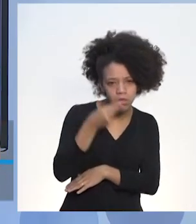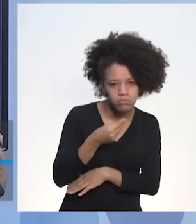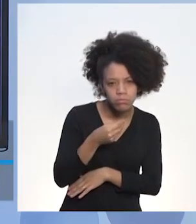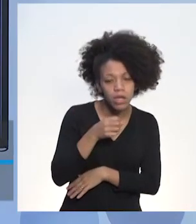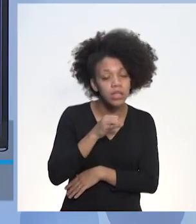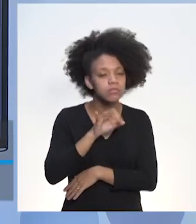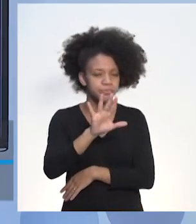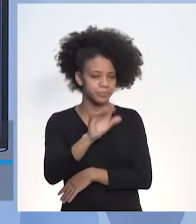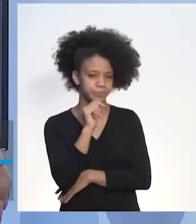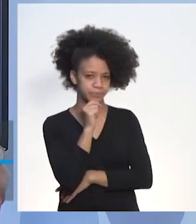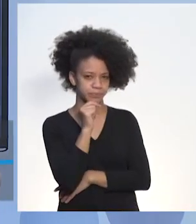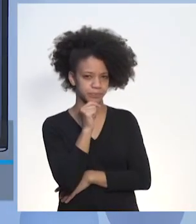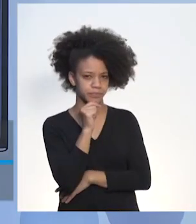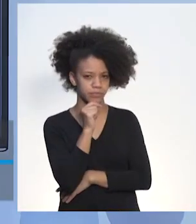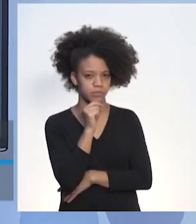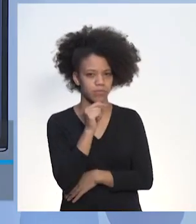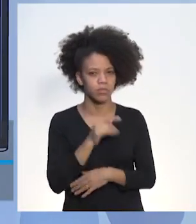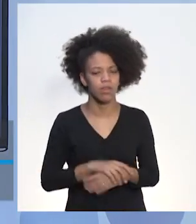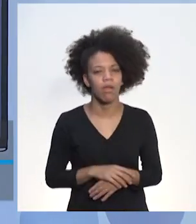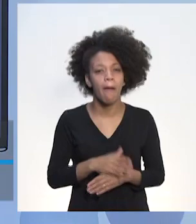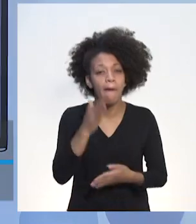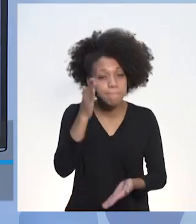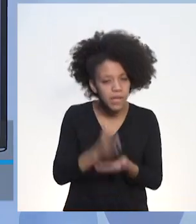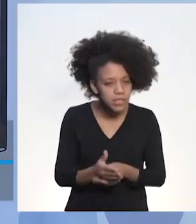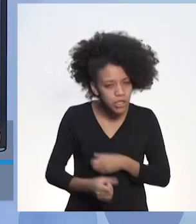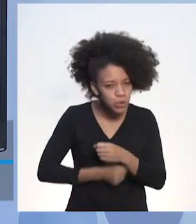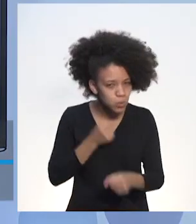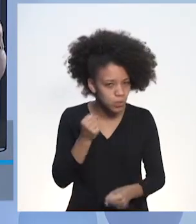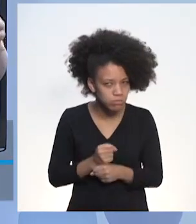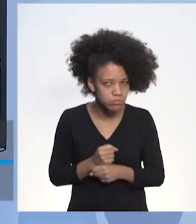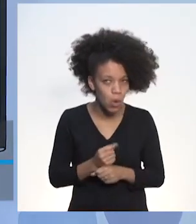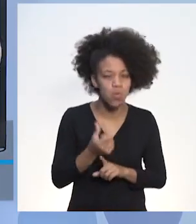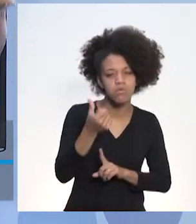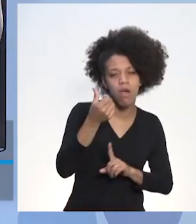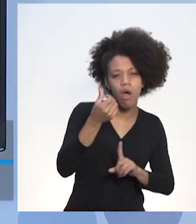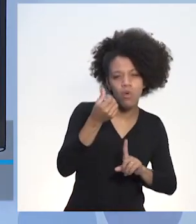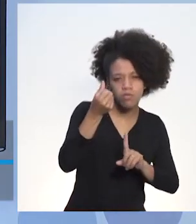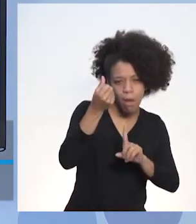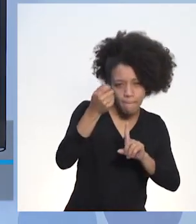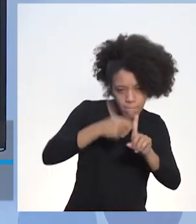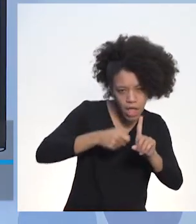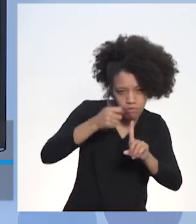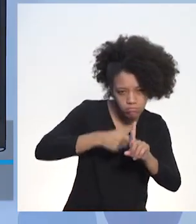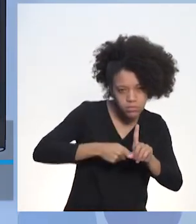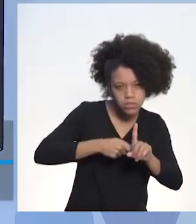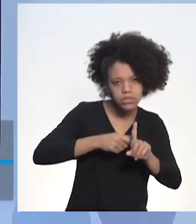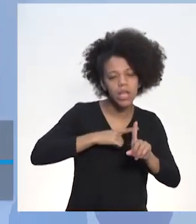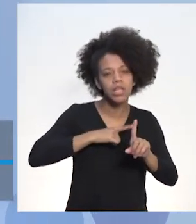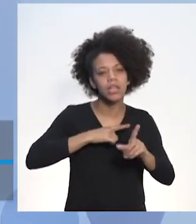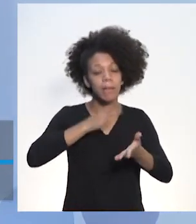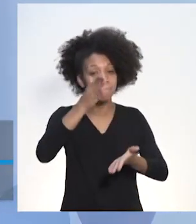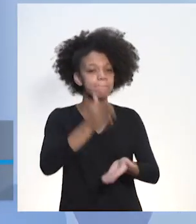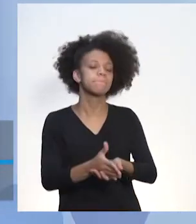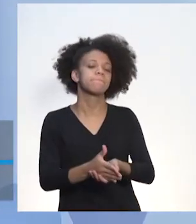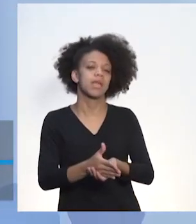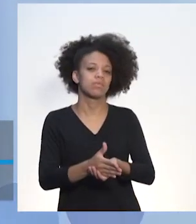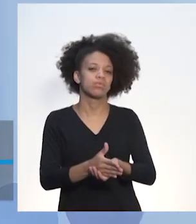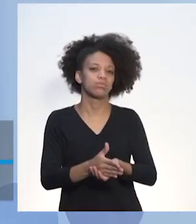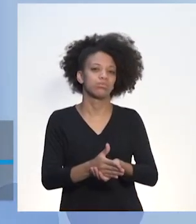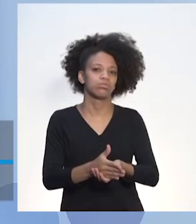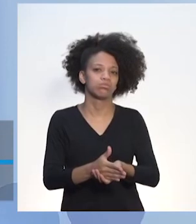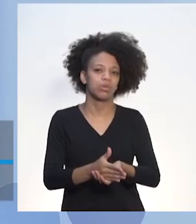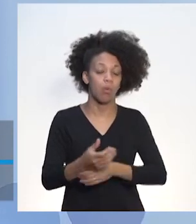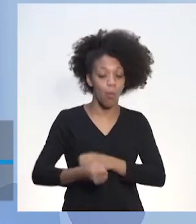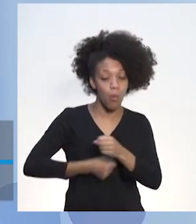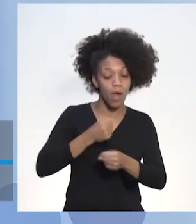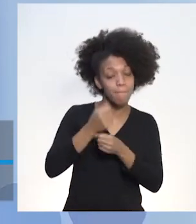eu pegar meio ano, a metade do ano, os meses que compõem meio ano, quantas